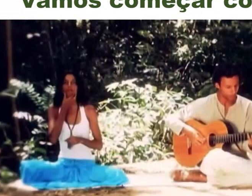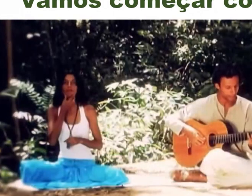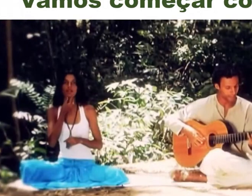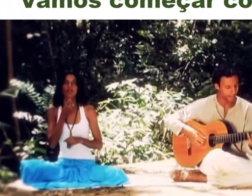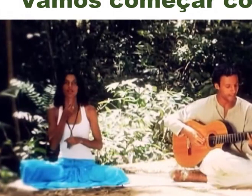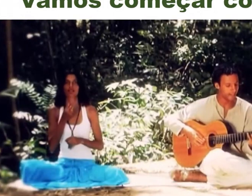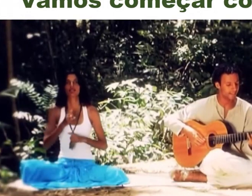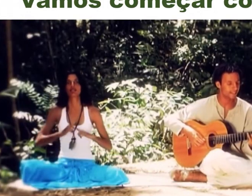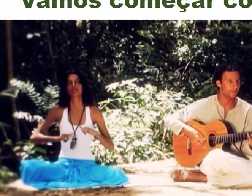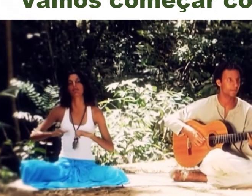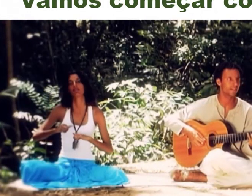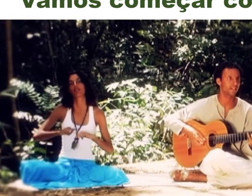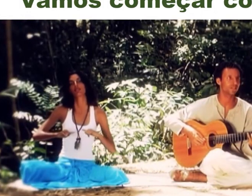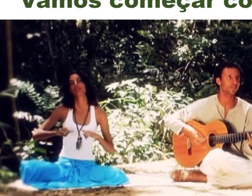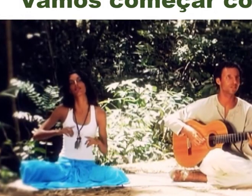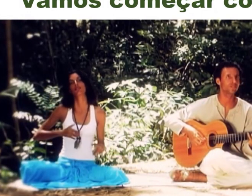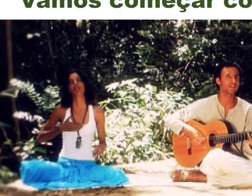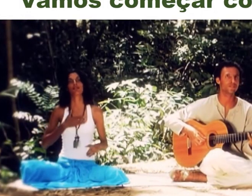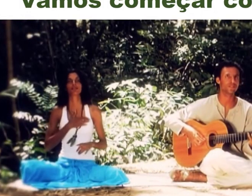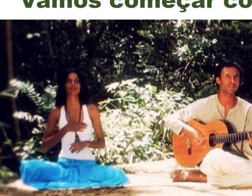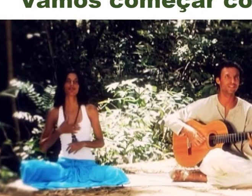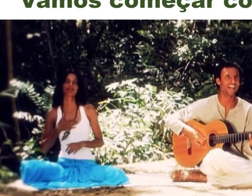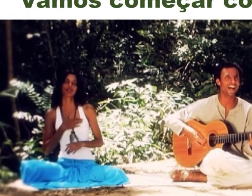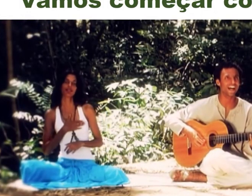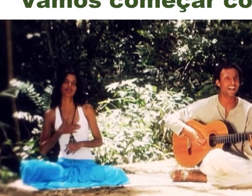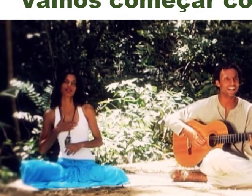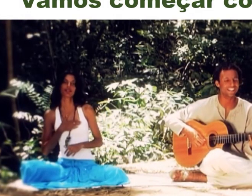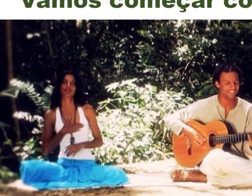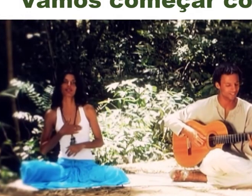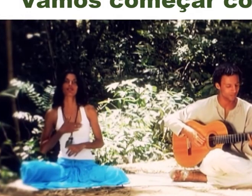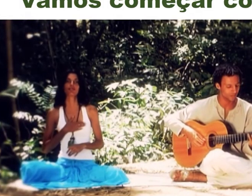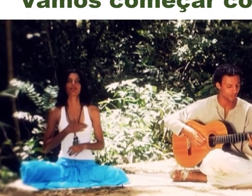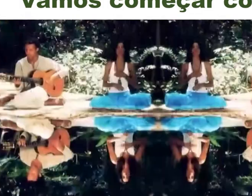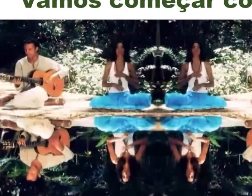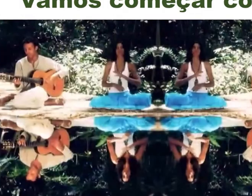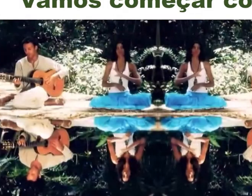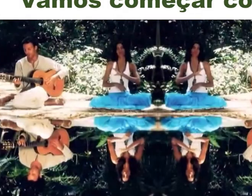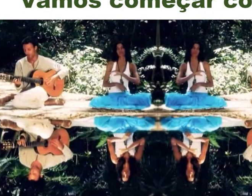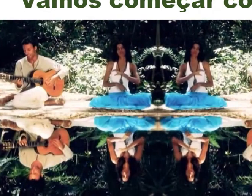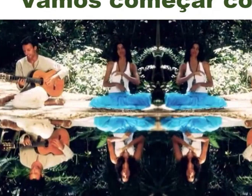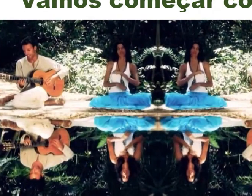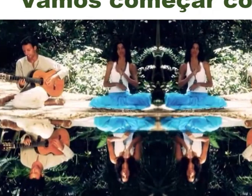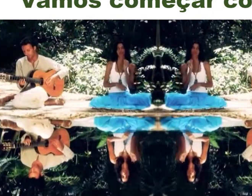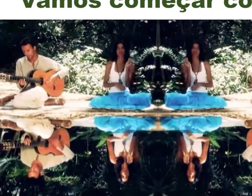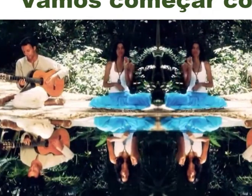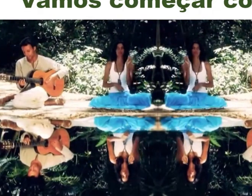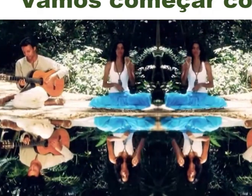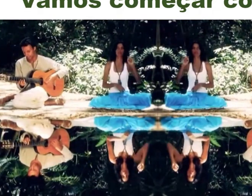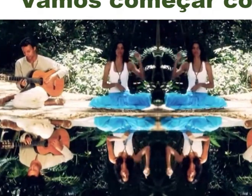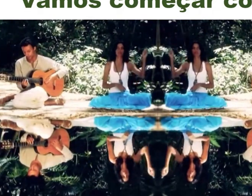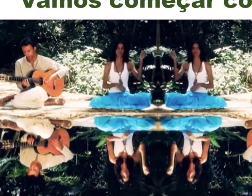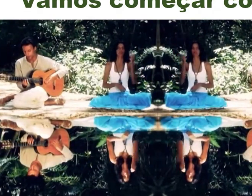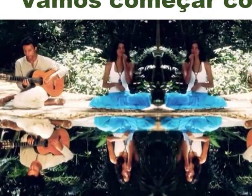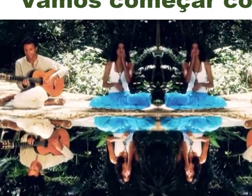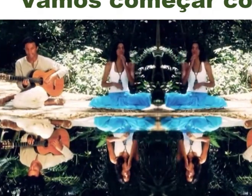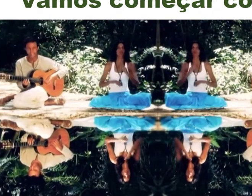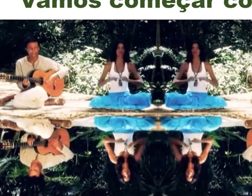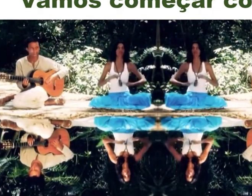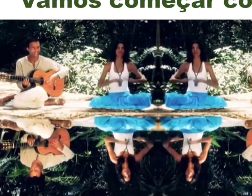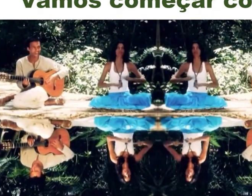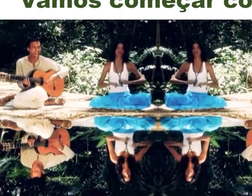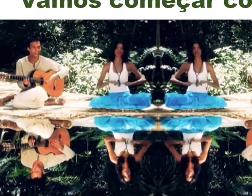O homem é semeador afortunado, seu coração é grão que foi